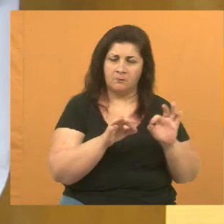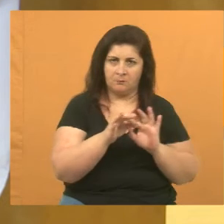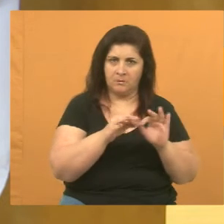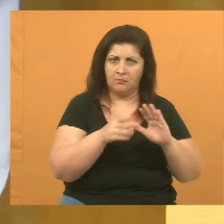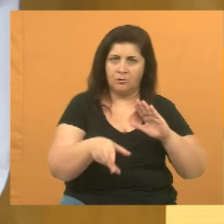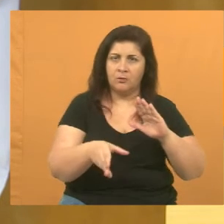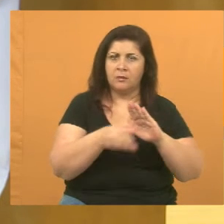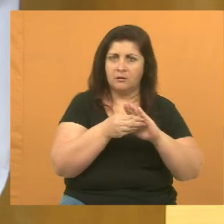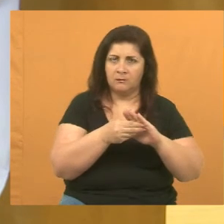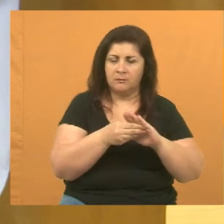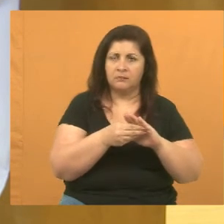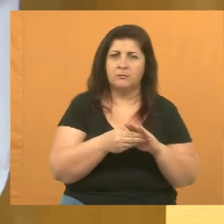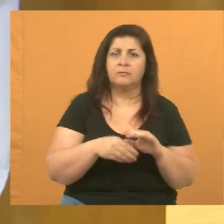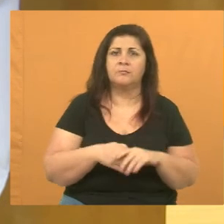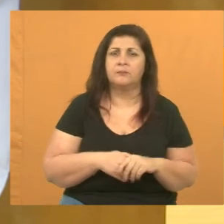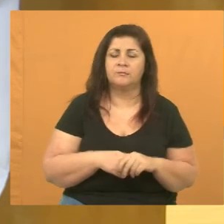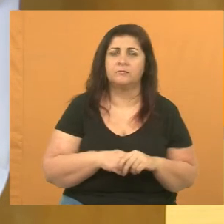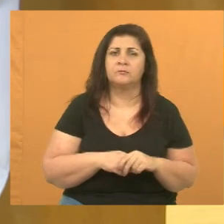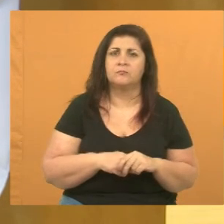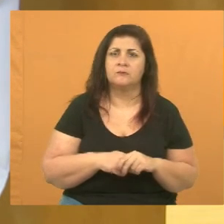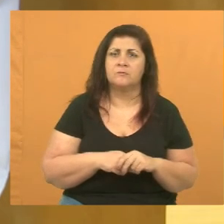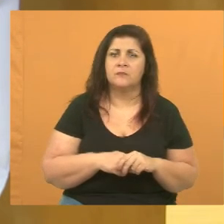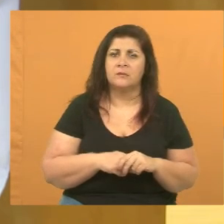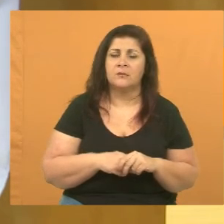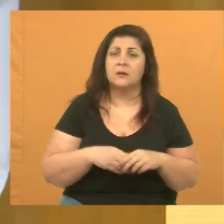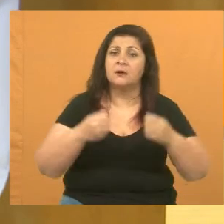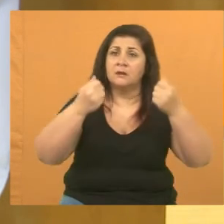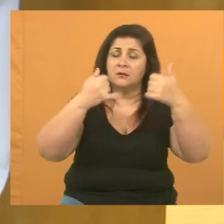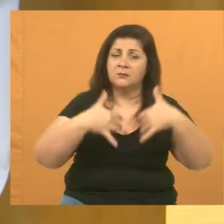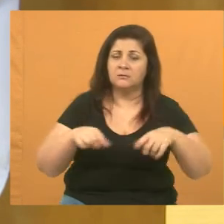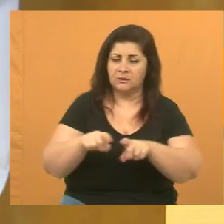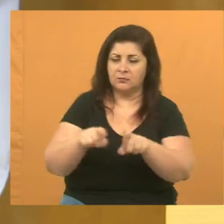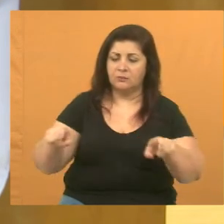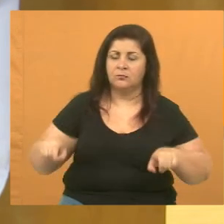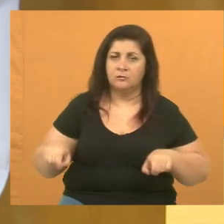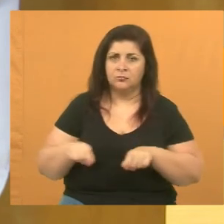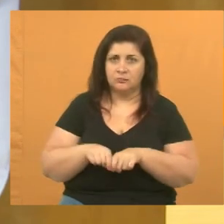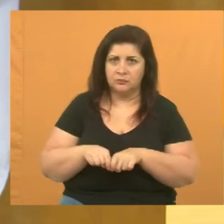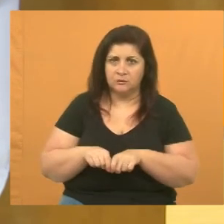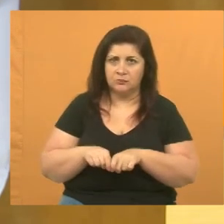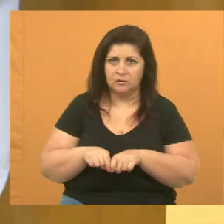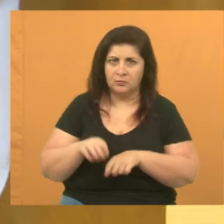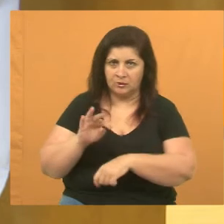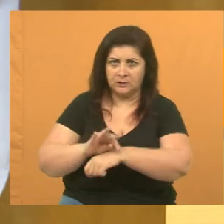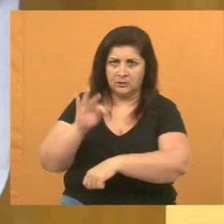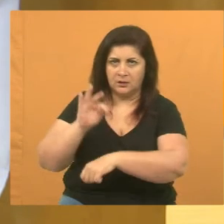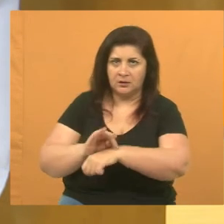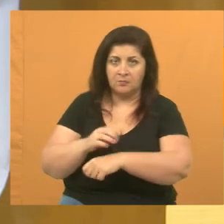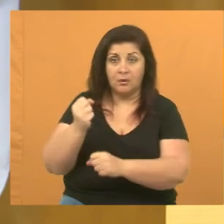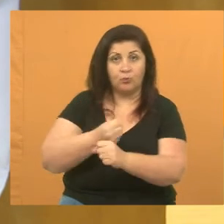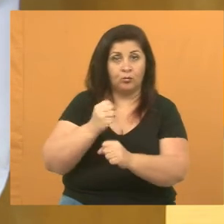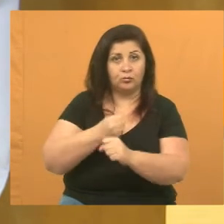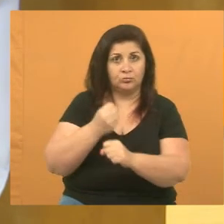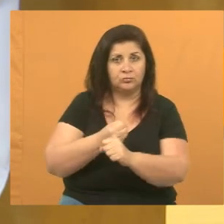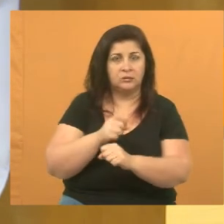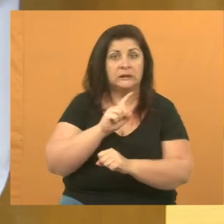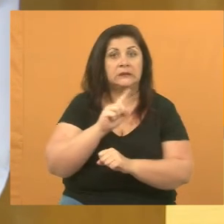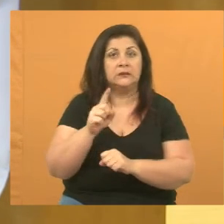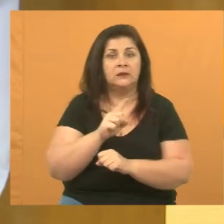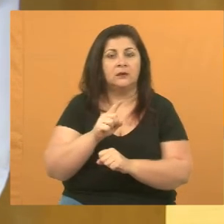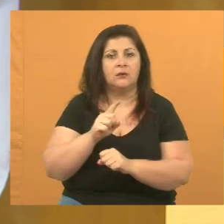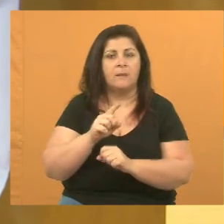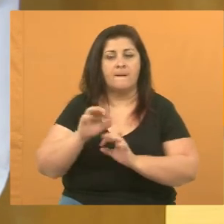no projeto, por conta que fala que o escritório técnico vai para a construção de moradia, na verdade, elaboração